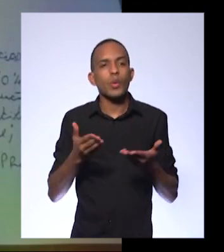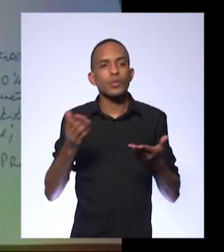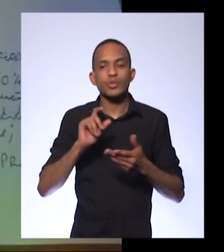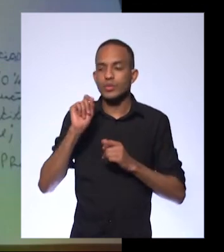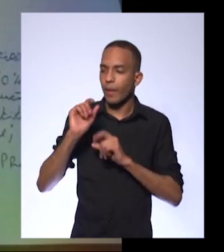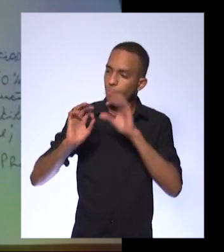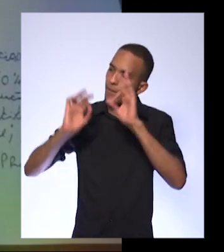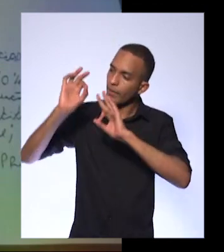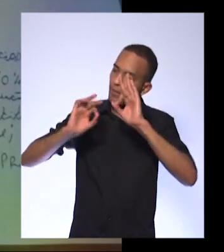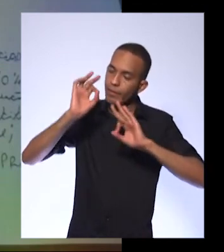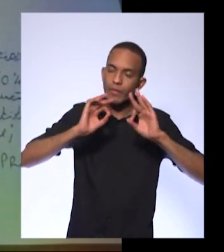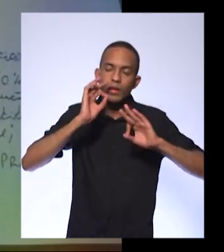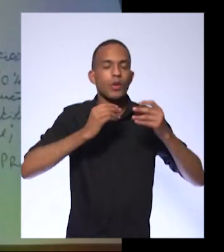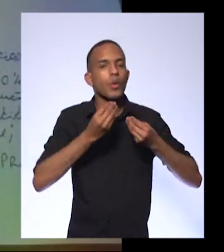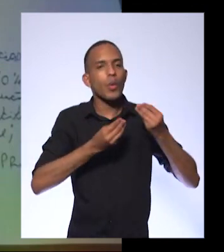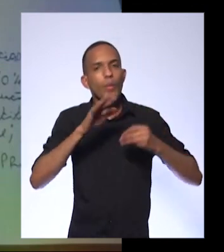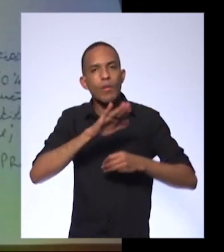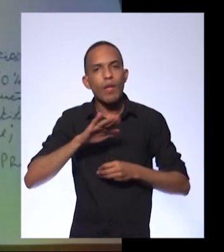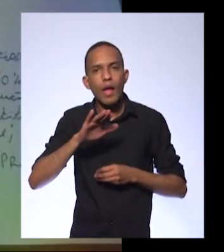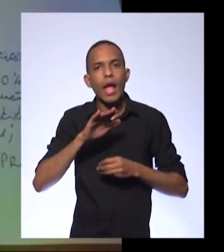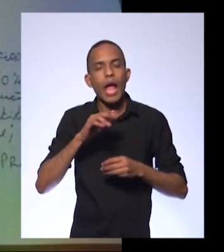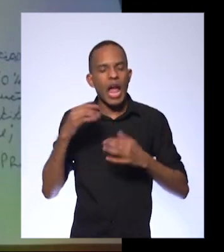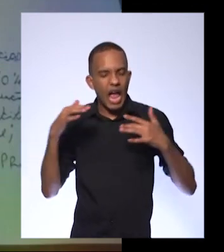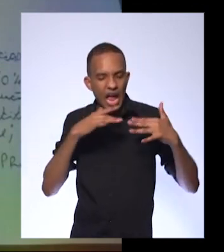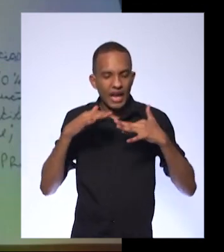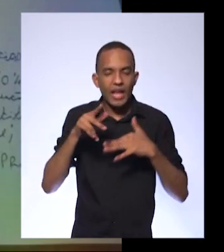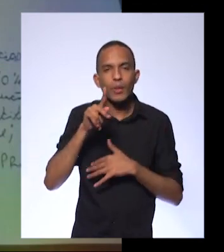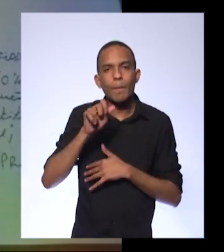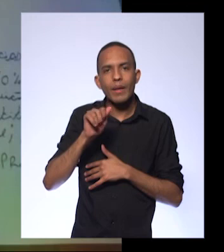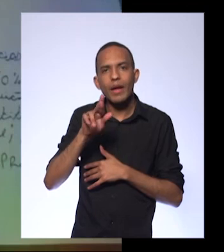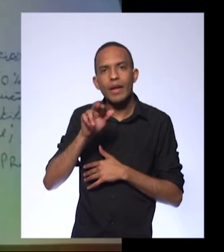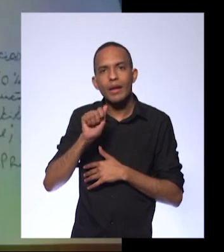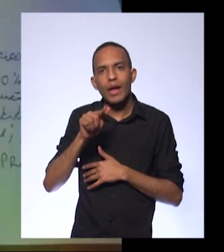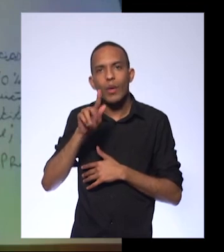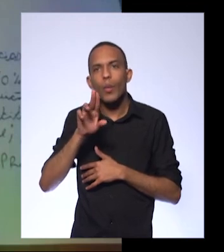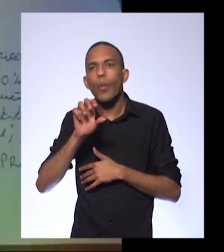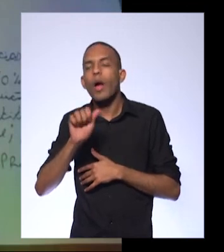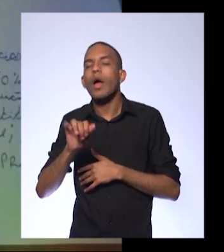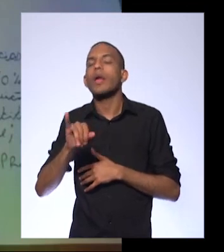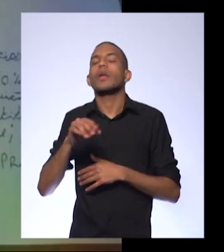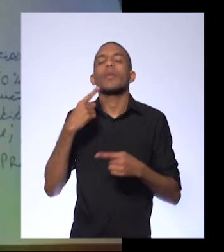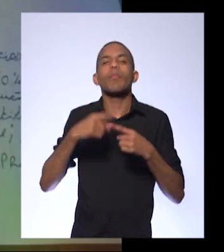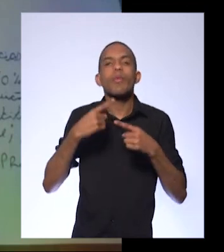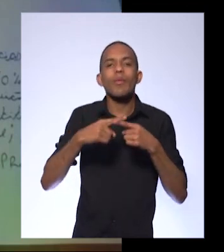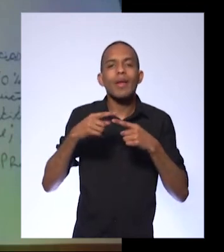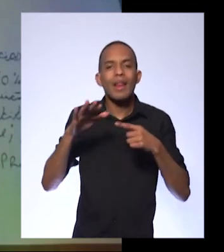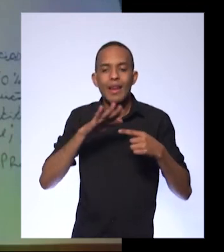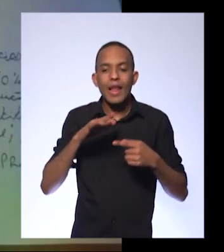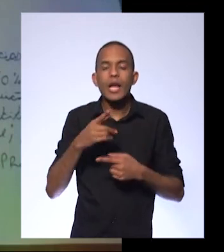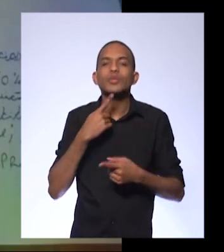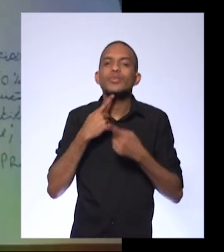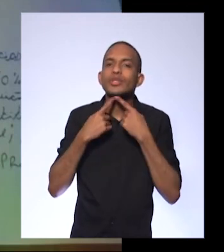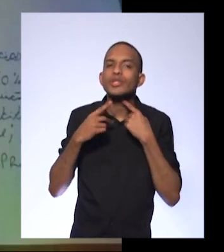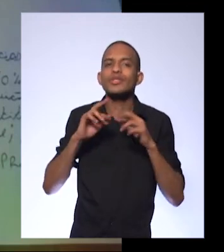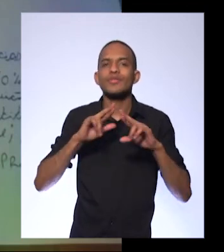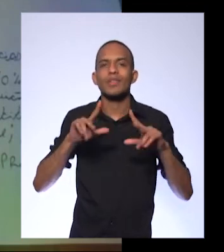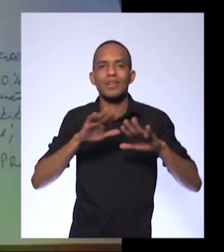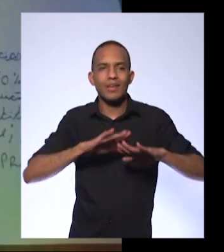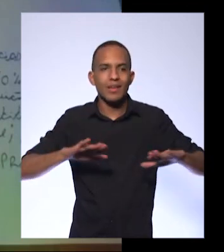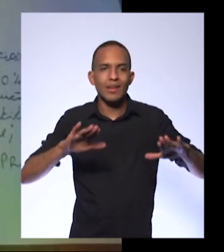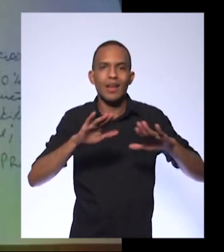mental que fiz sobre a Guerra do Paraguai. A causa dessa guerra foi por conta de conflitos de interesses na bacia política